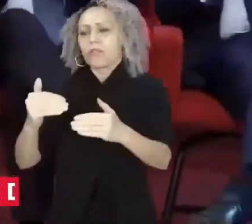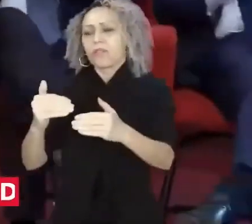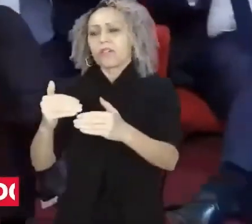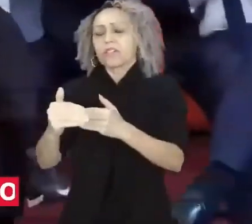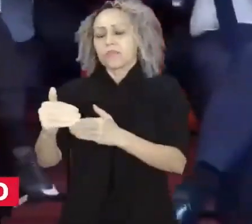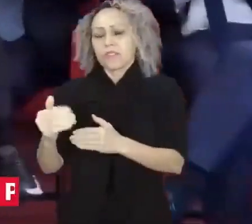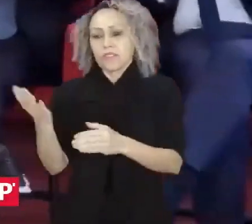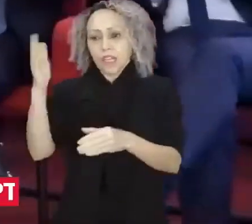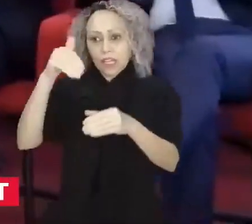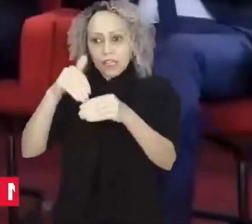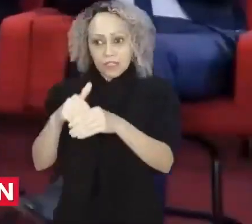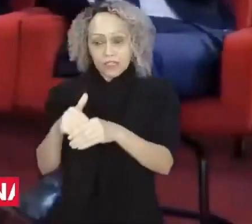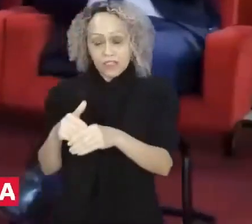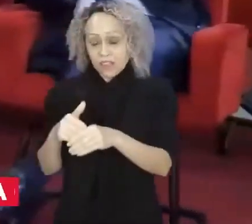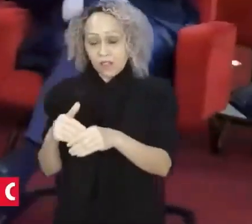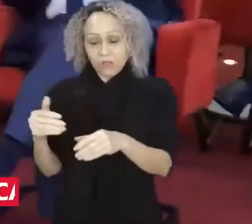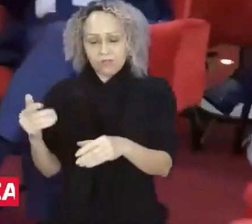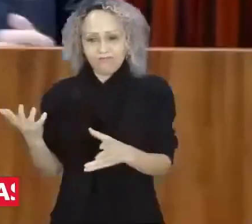eleições.